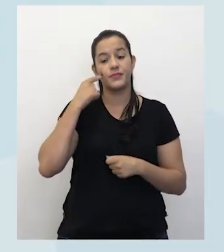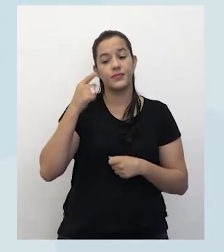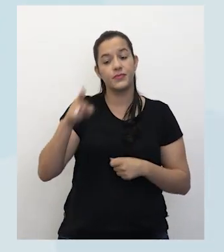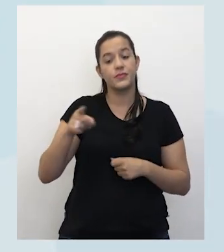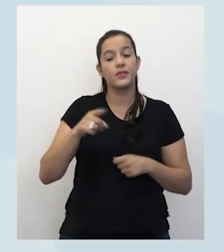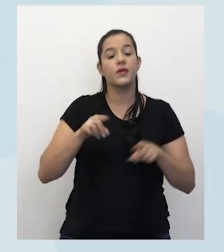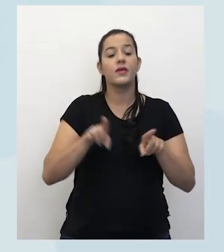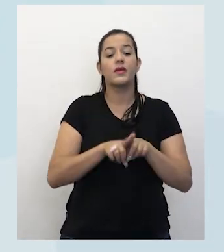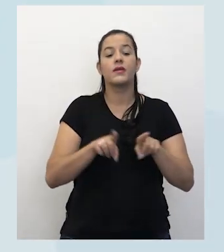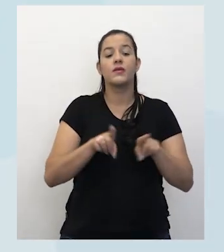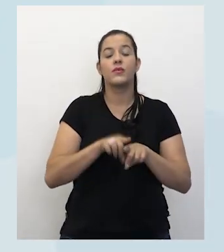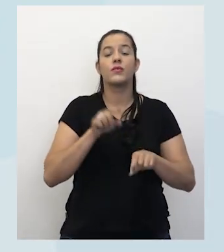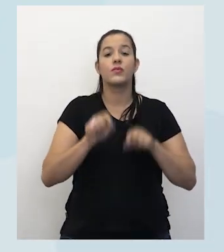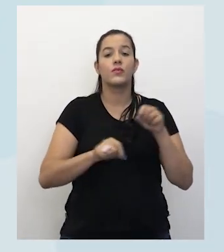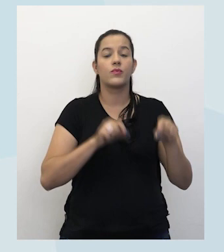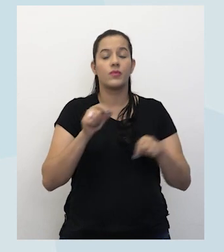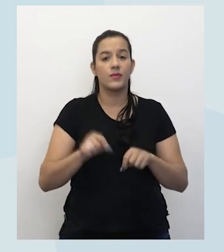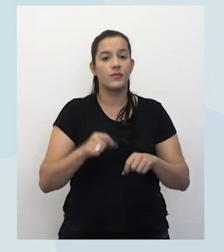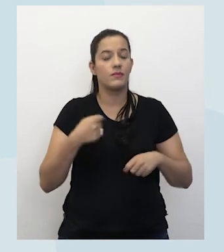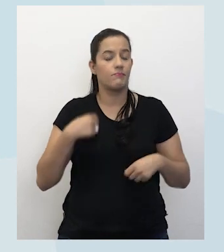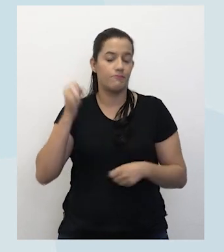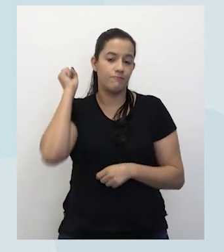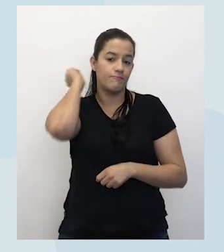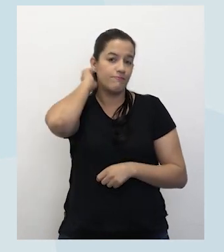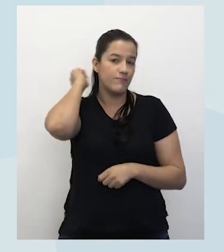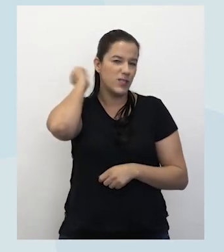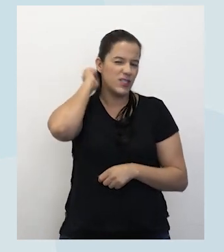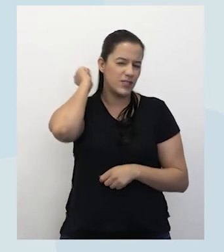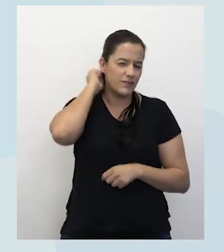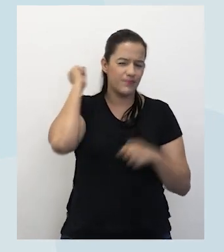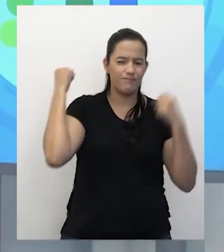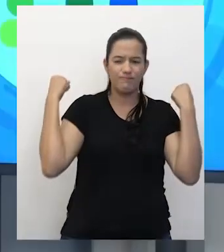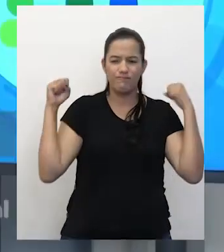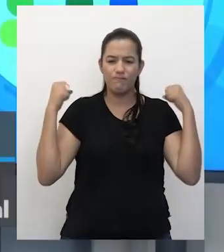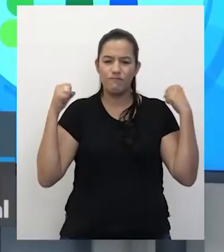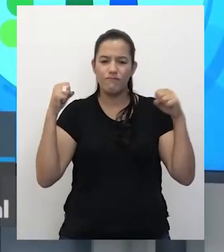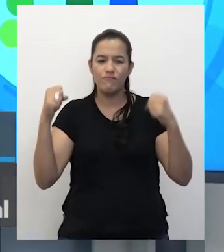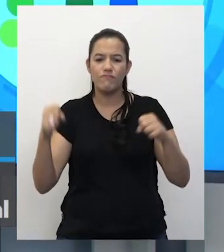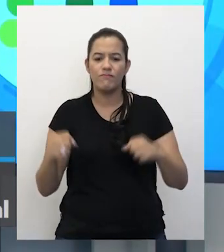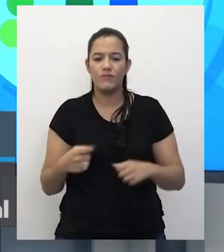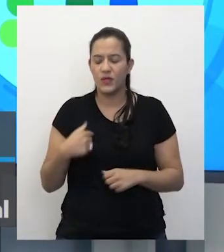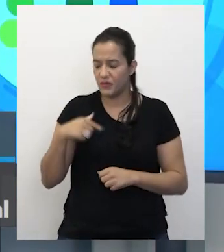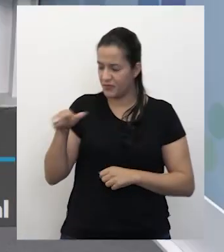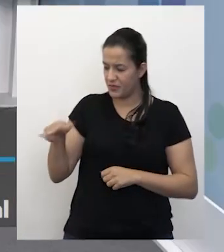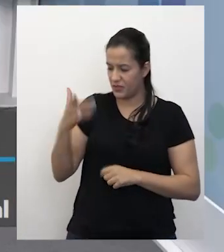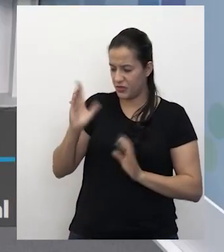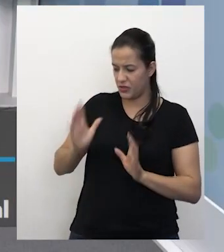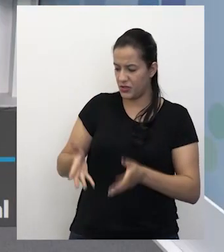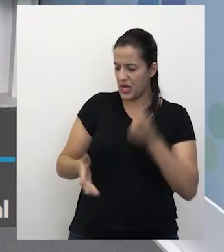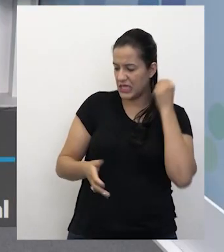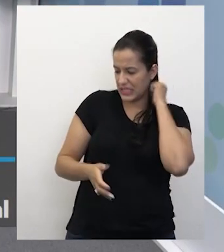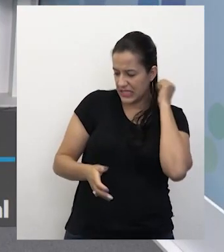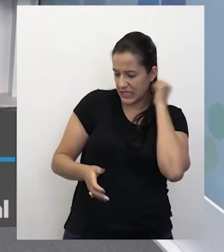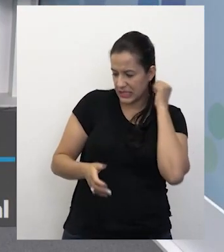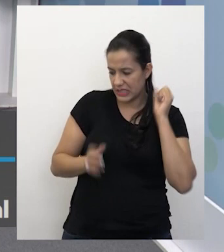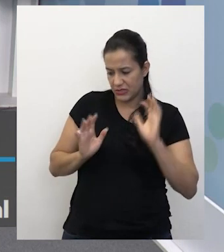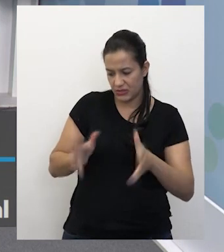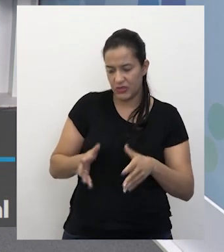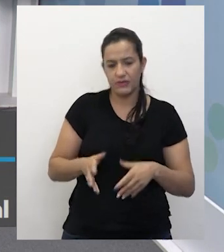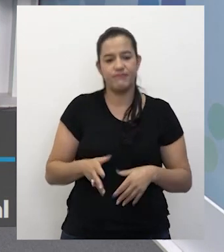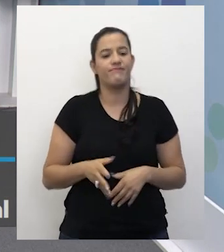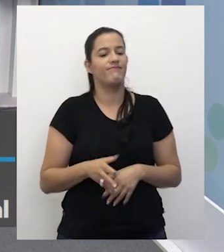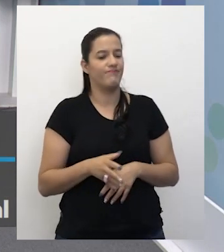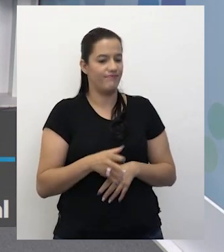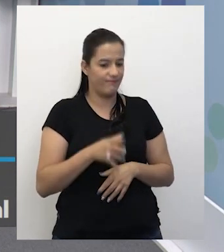que é a da tolerância ao estresse. Meu amigo, você já esteve estressado em algum momento? Ah, já.